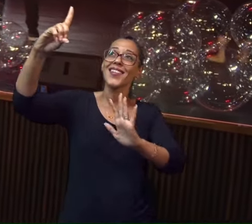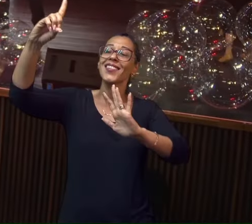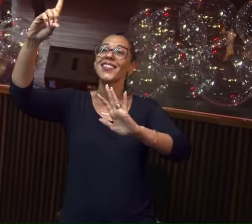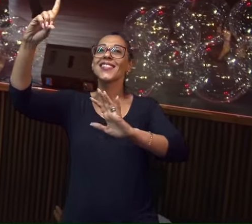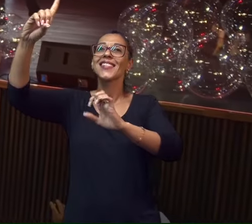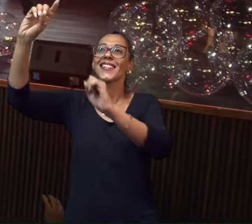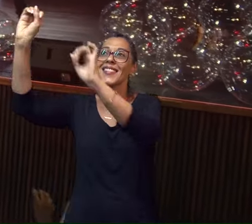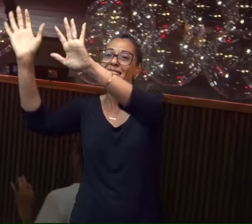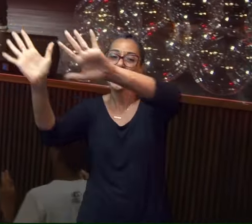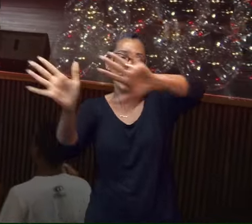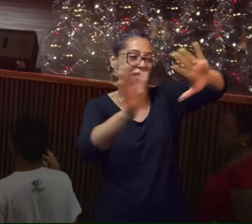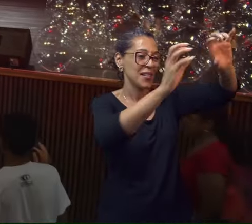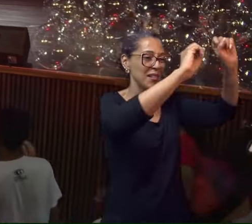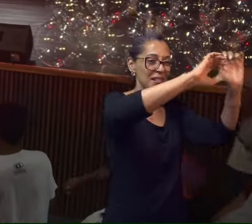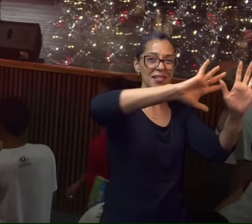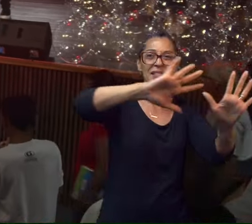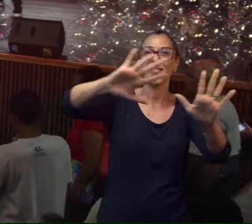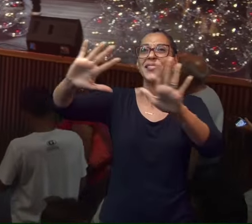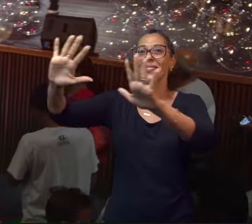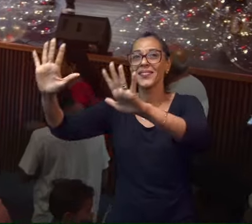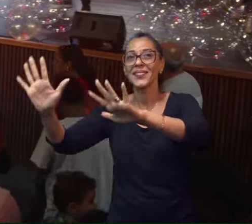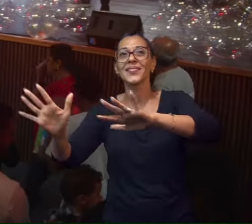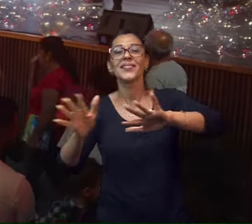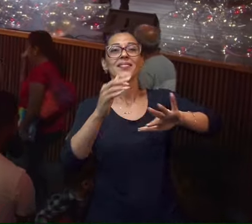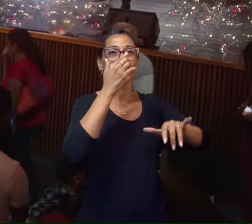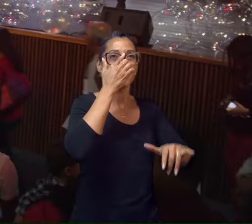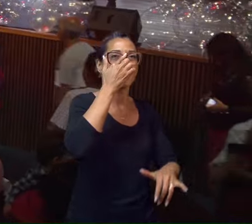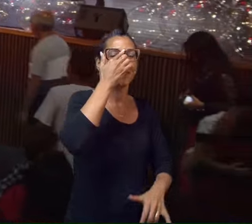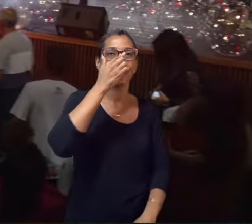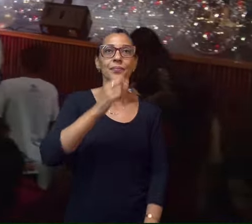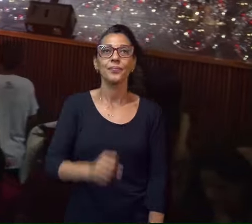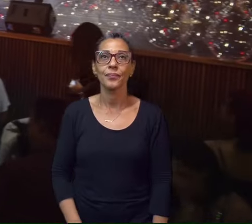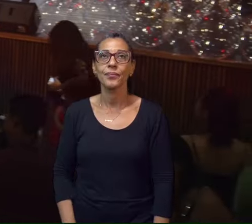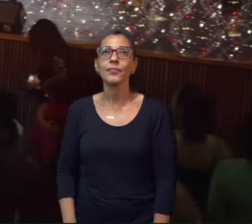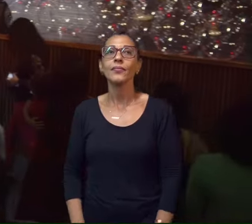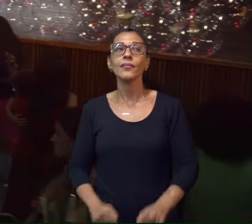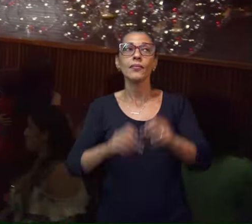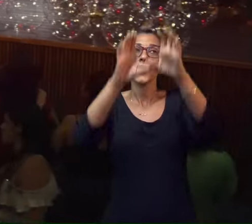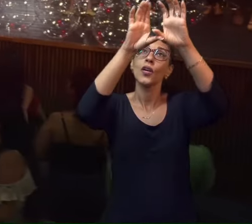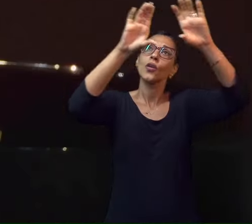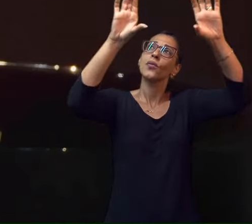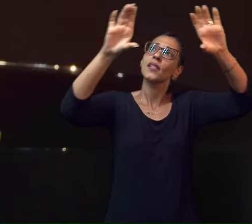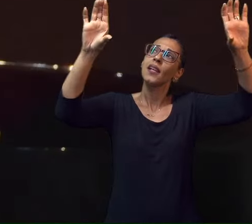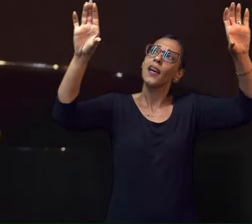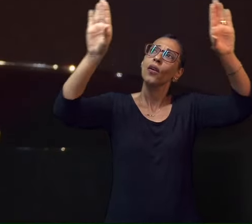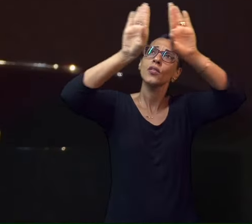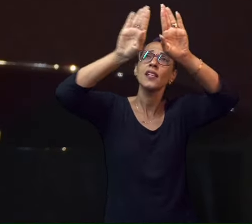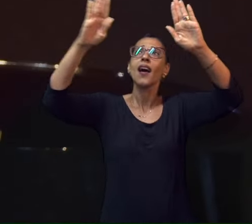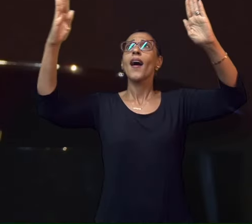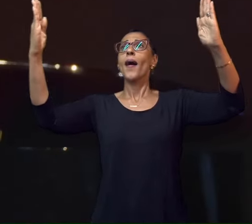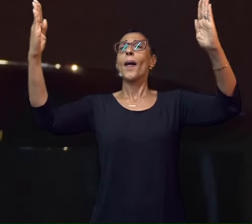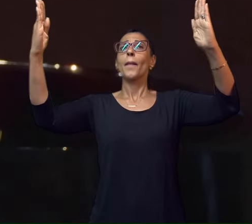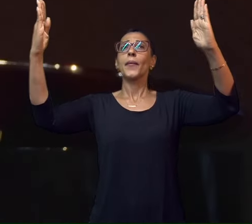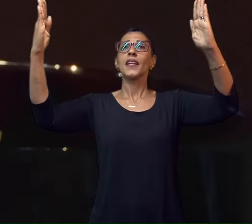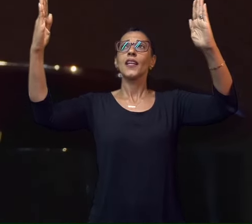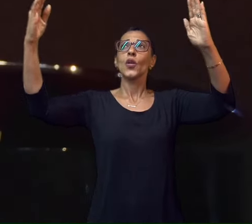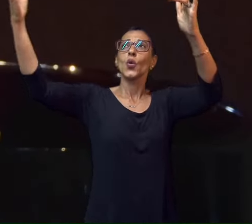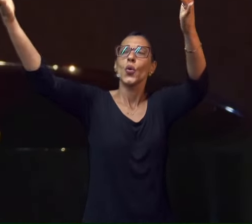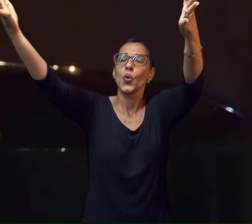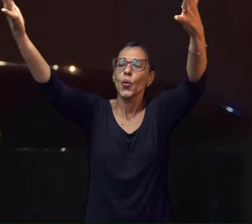algo vindo do céu diga algo vindo do céu aqui